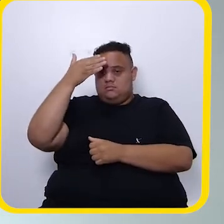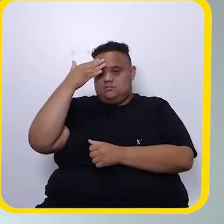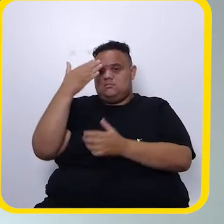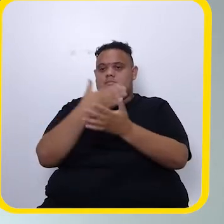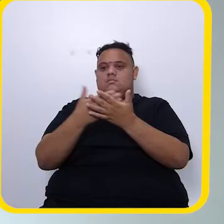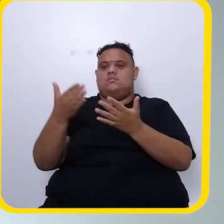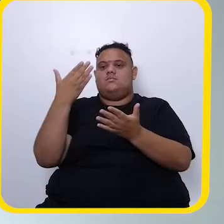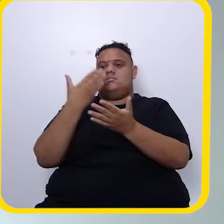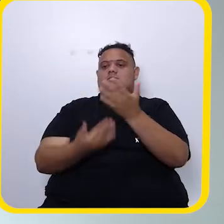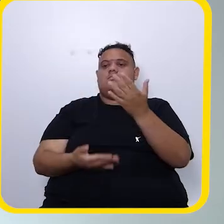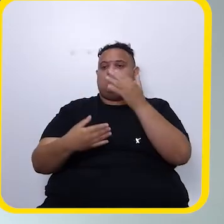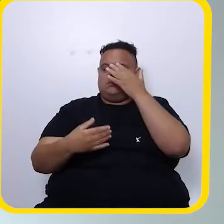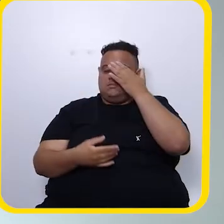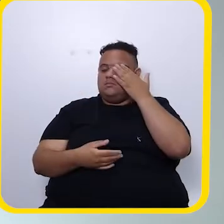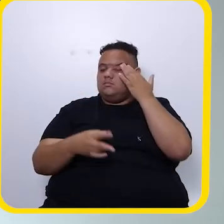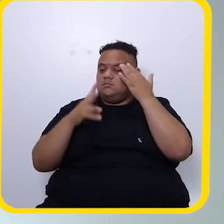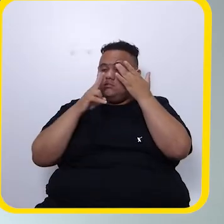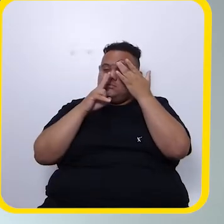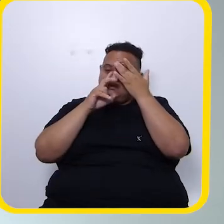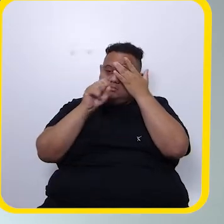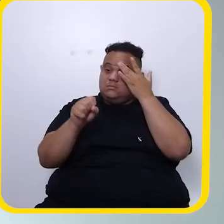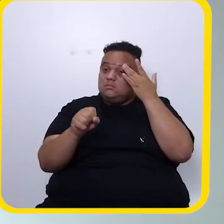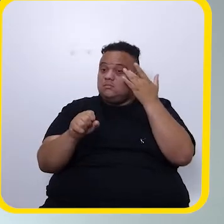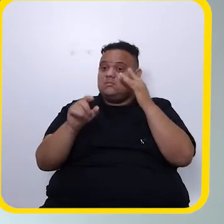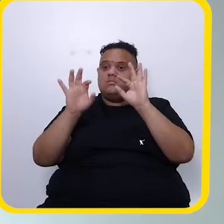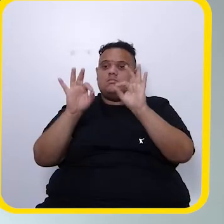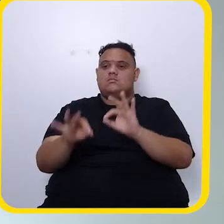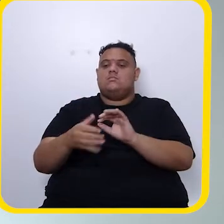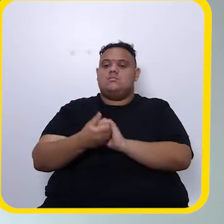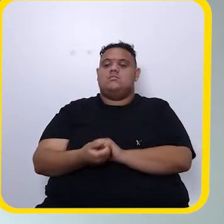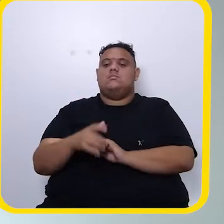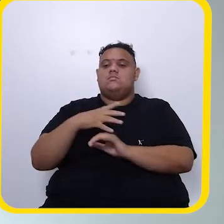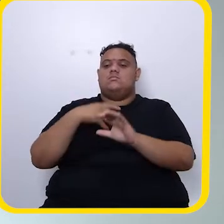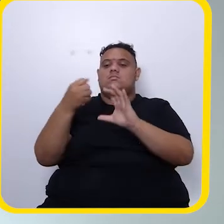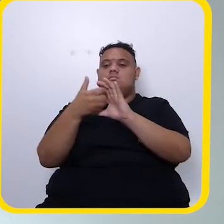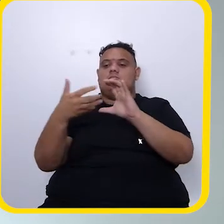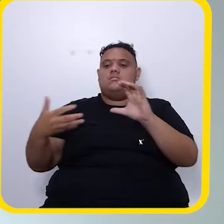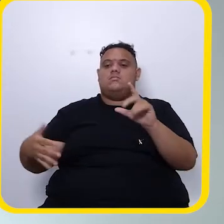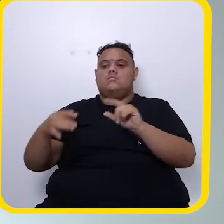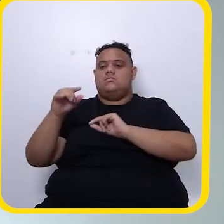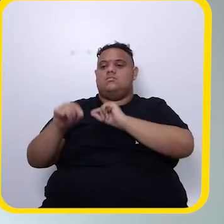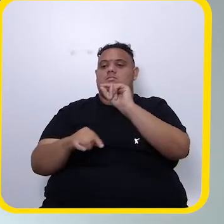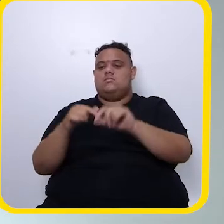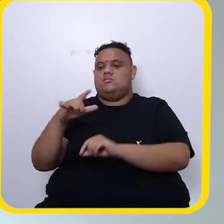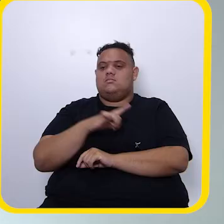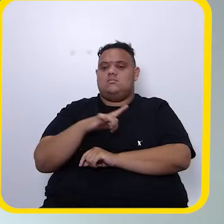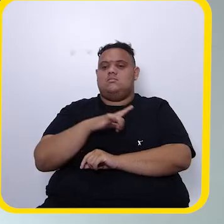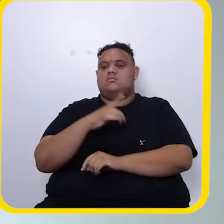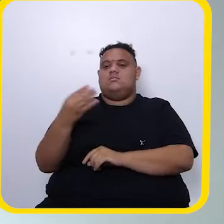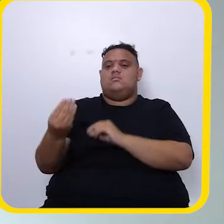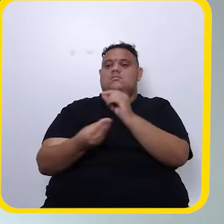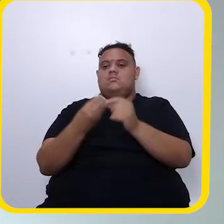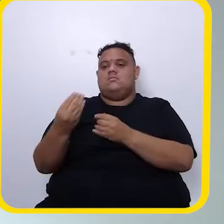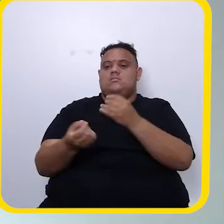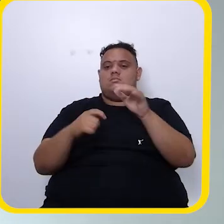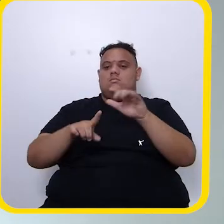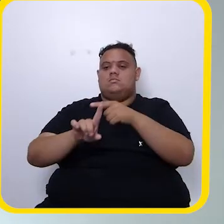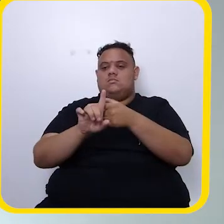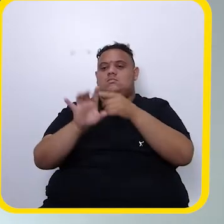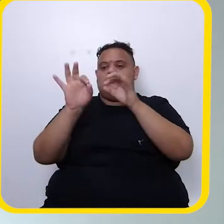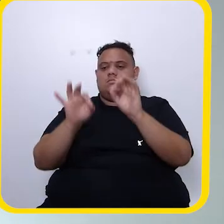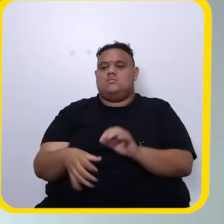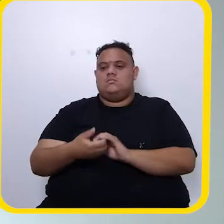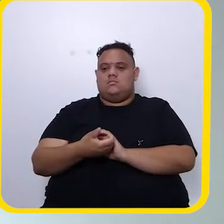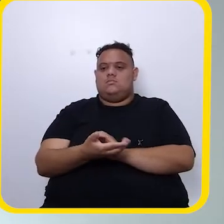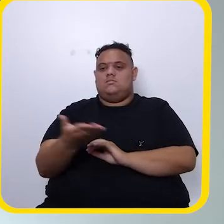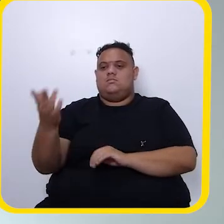né, começou a perder as suas forças, né, começou a perder todas as suas características que eram tidas como positivas.